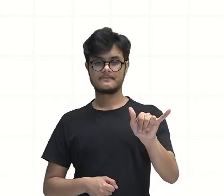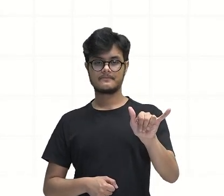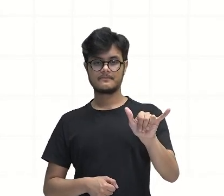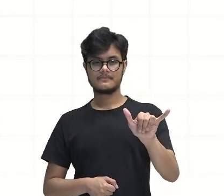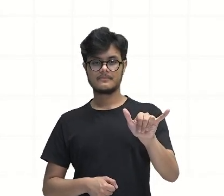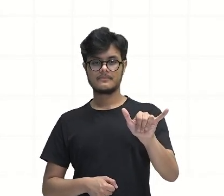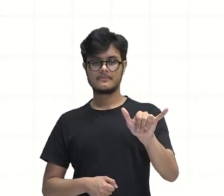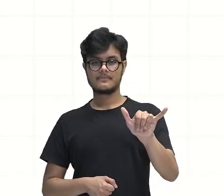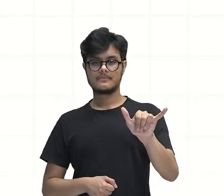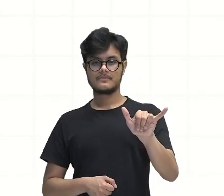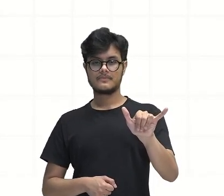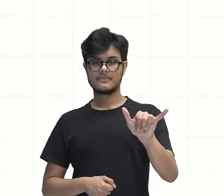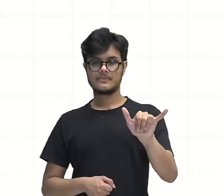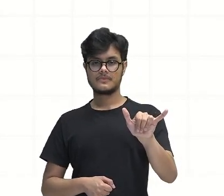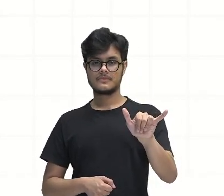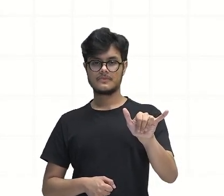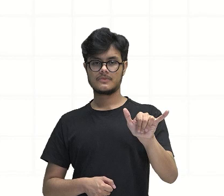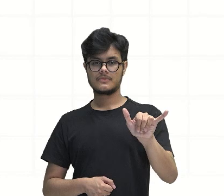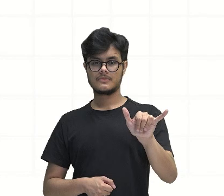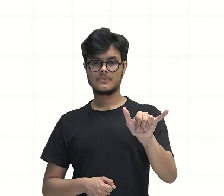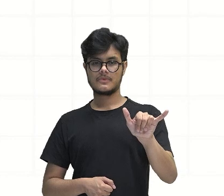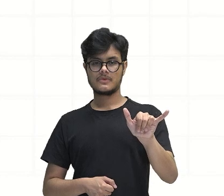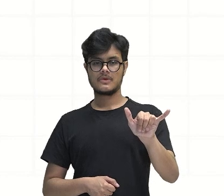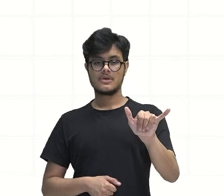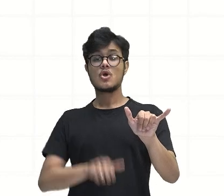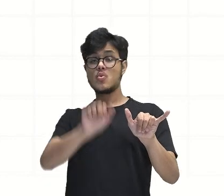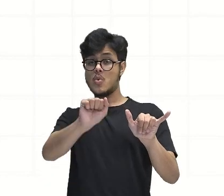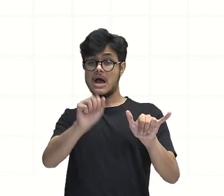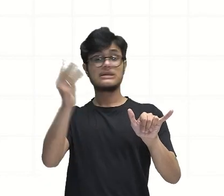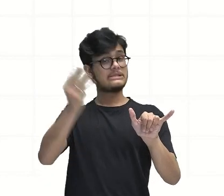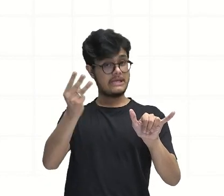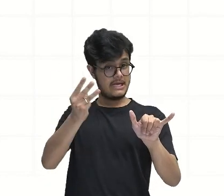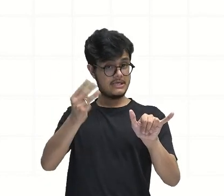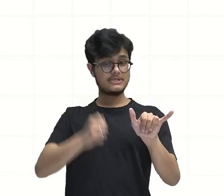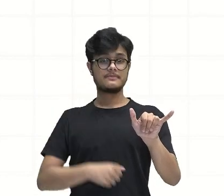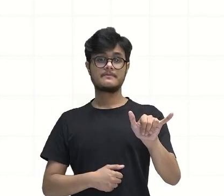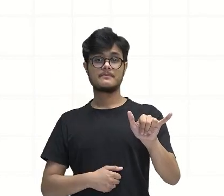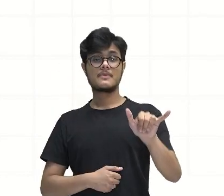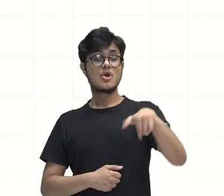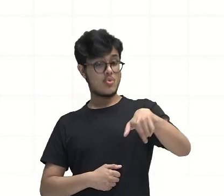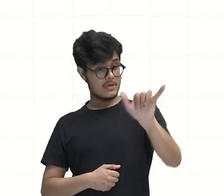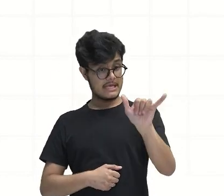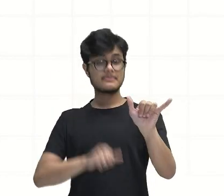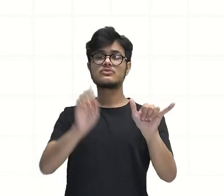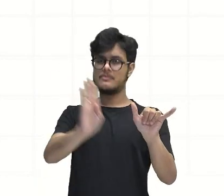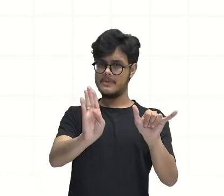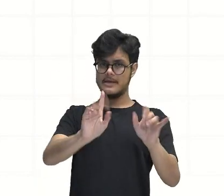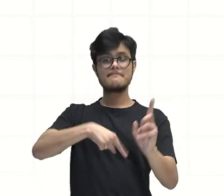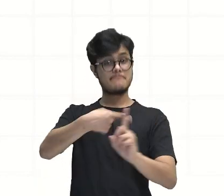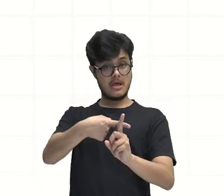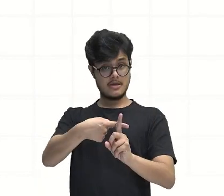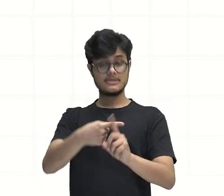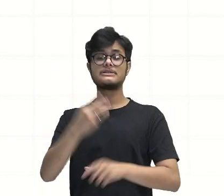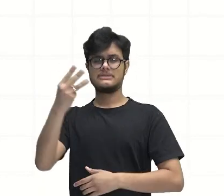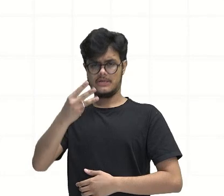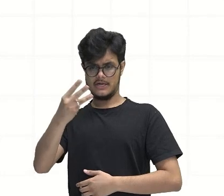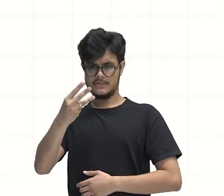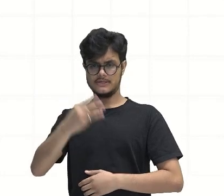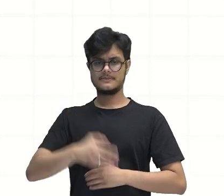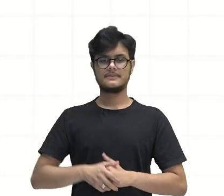vai ser o y do A, que é 3, mais o y do B, que é 3